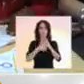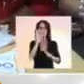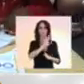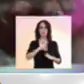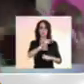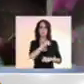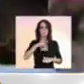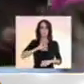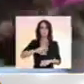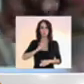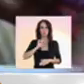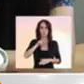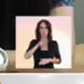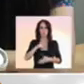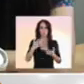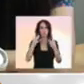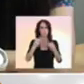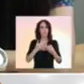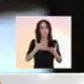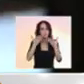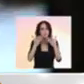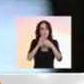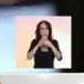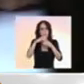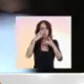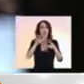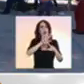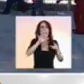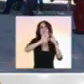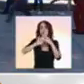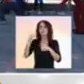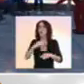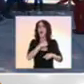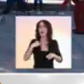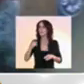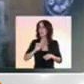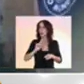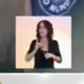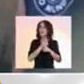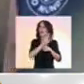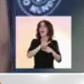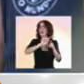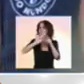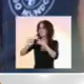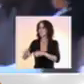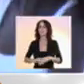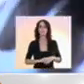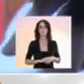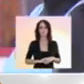é um dos projetos nacionais de médicos do mundo, que aposta numa intervenção mais abrangente do que o domínio clássico da